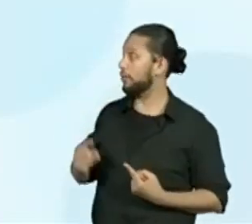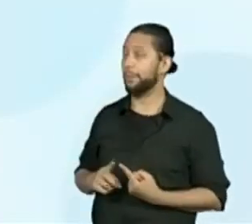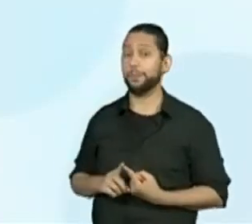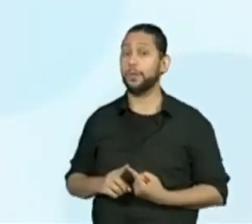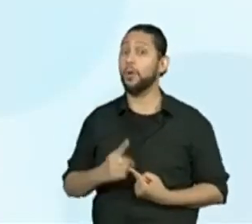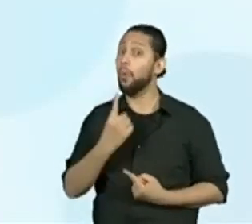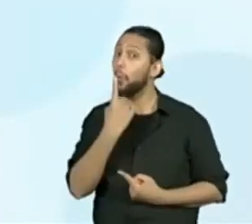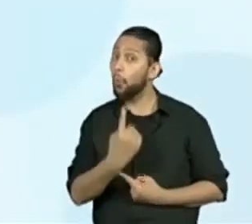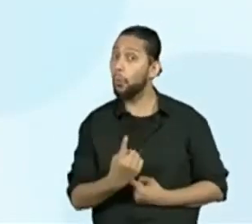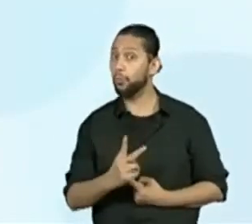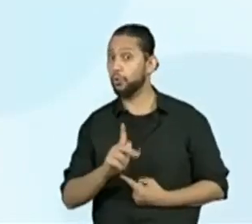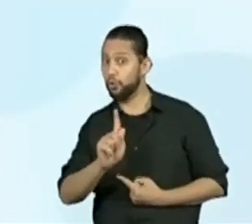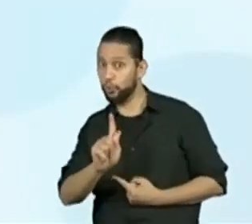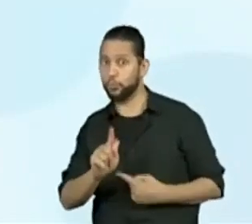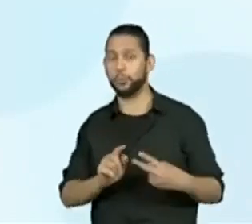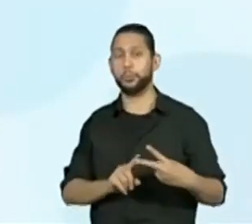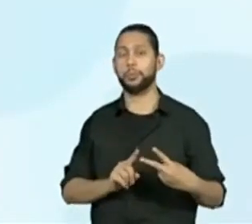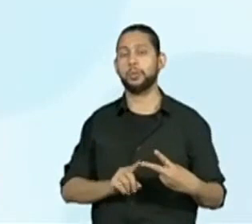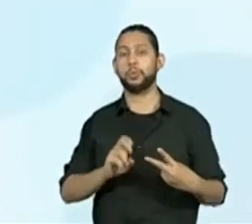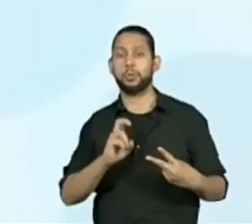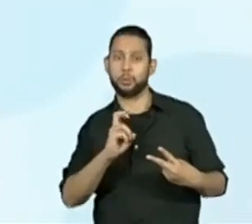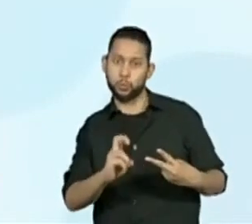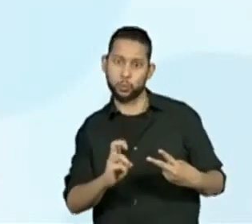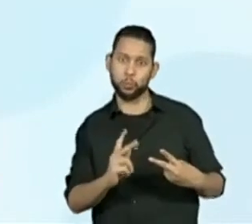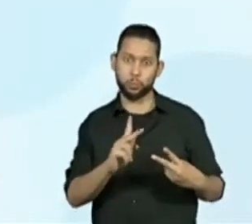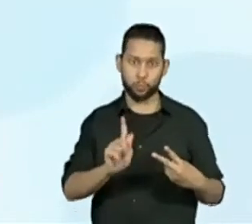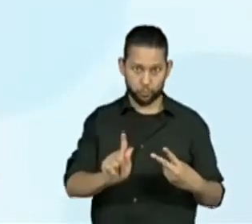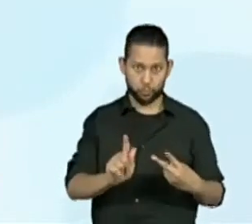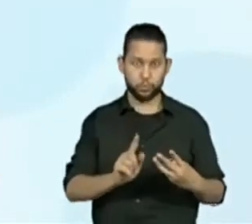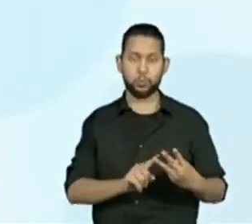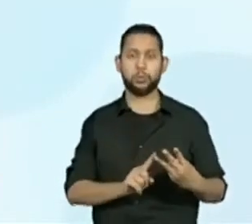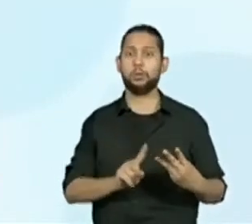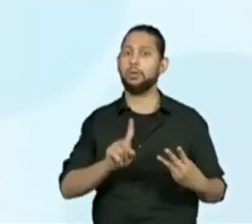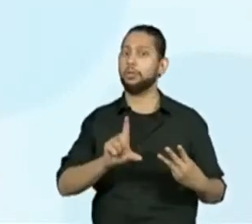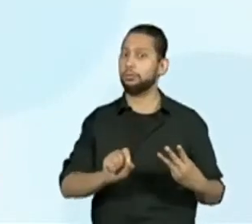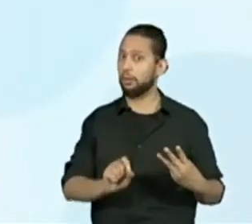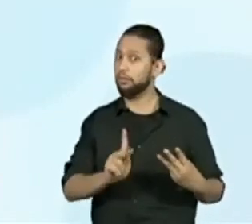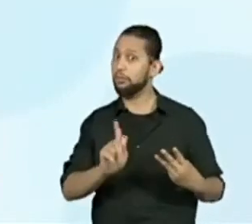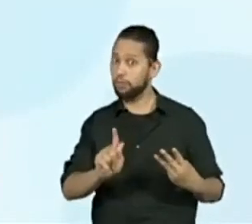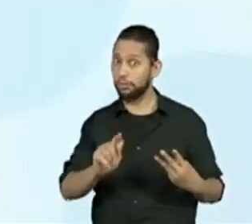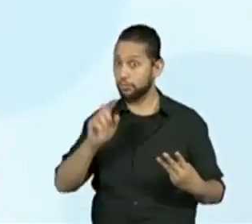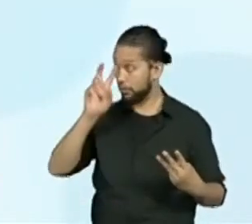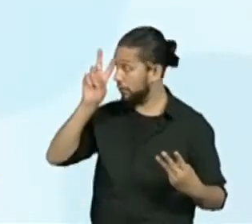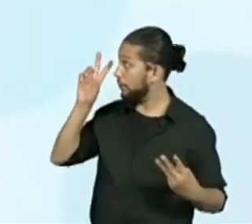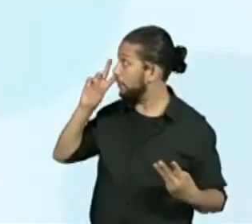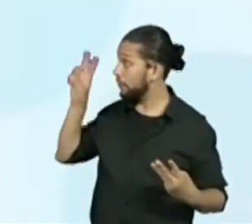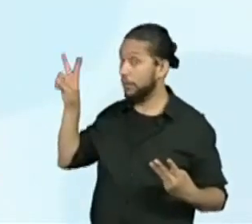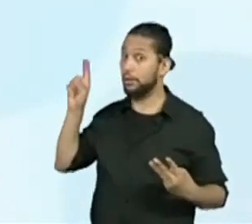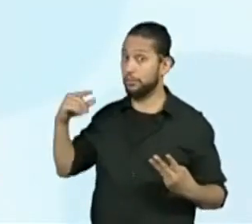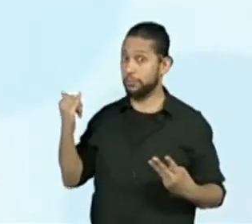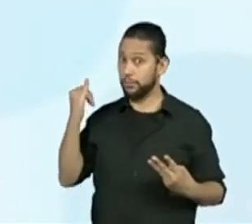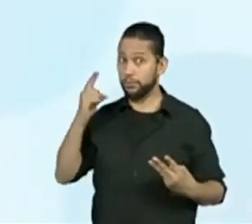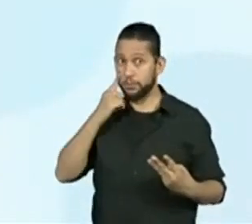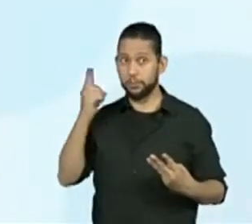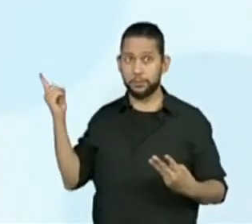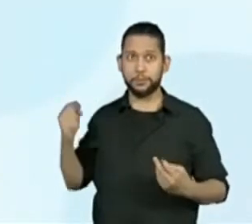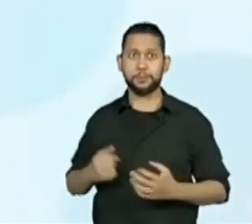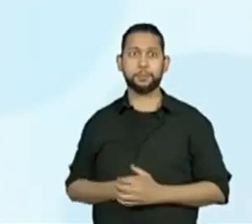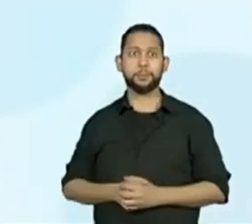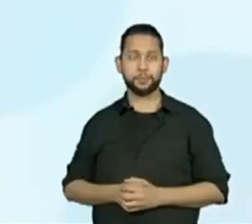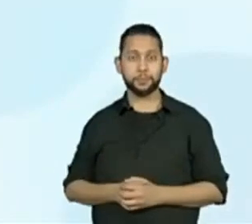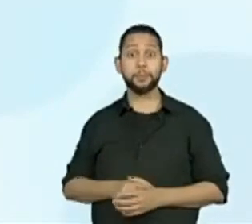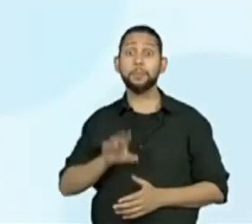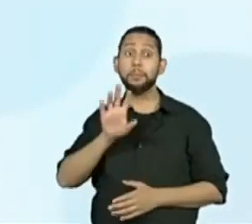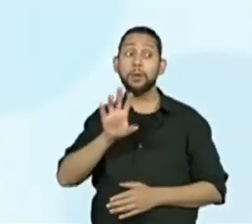15 ou 10 kg tá bom em quadrinhos informação que é importante me